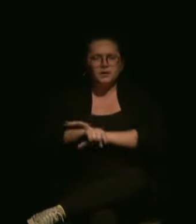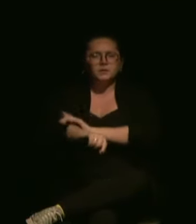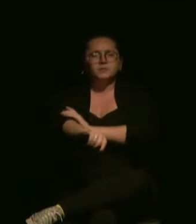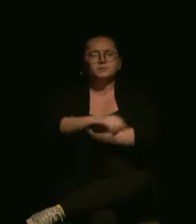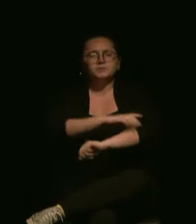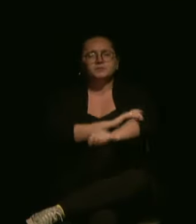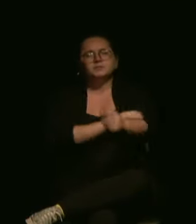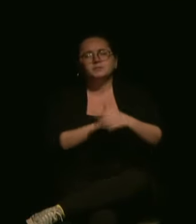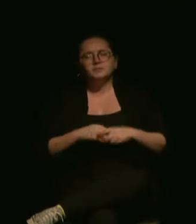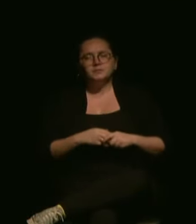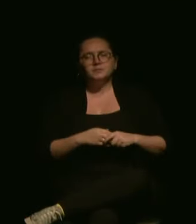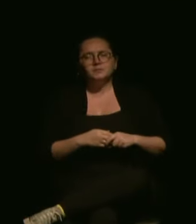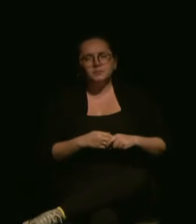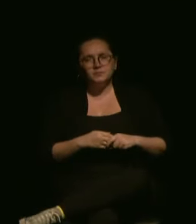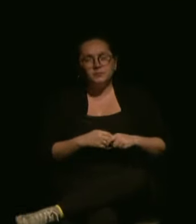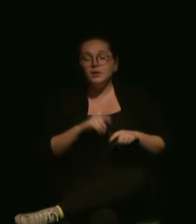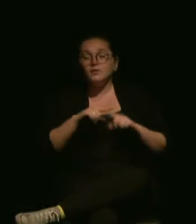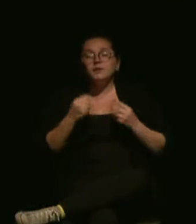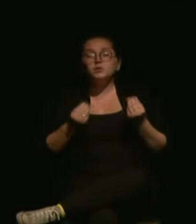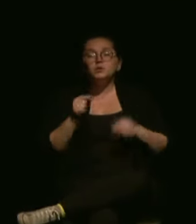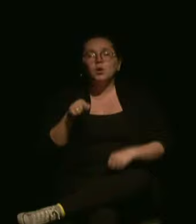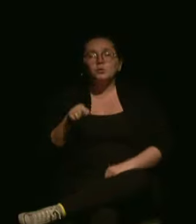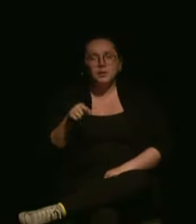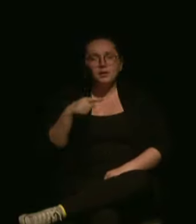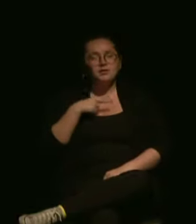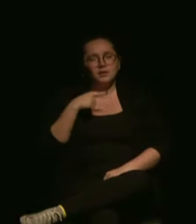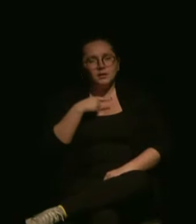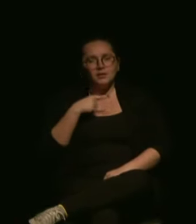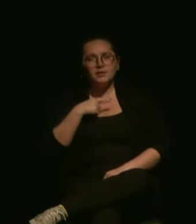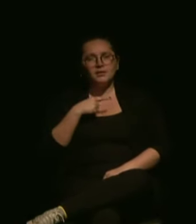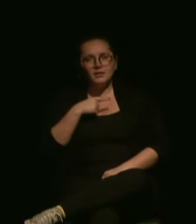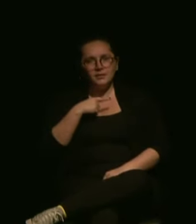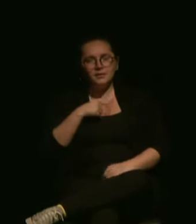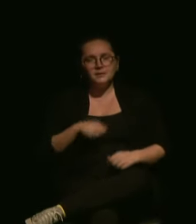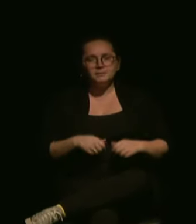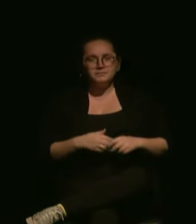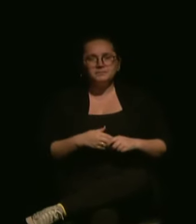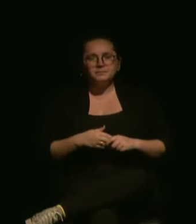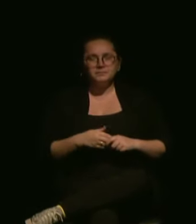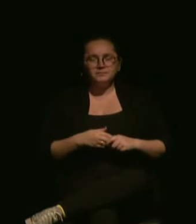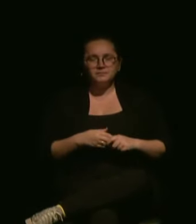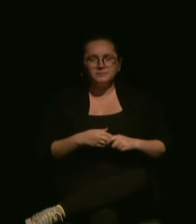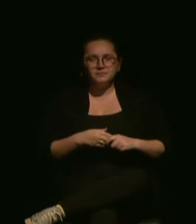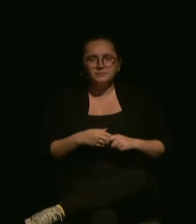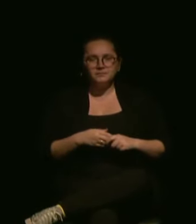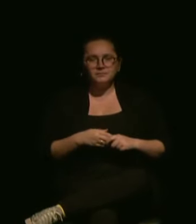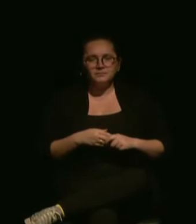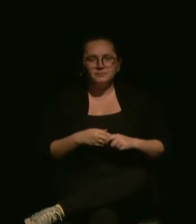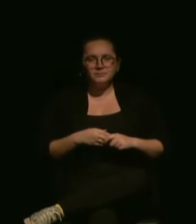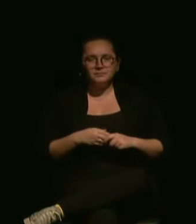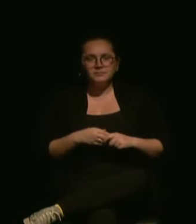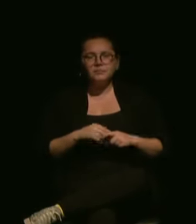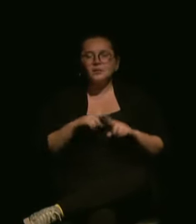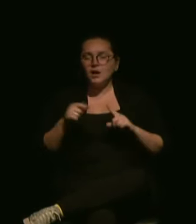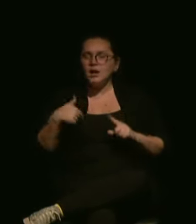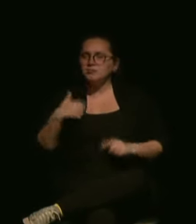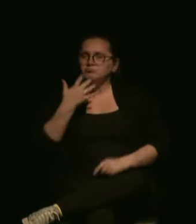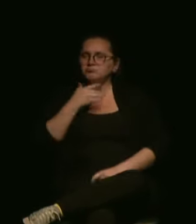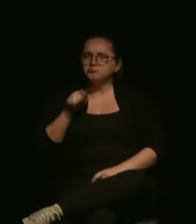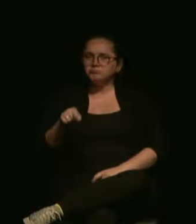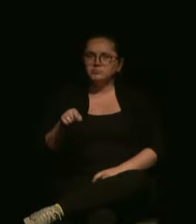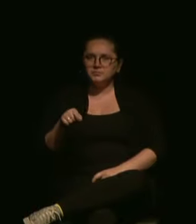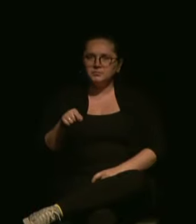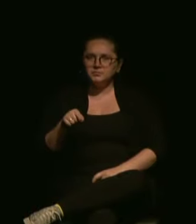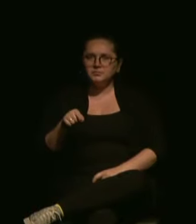batata de parreira. É, parreira. Cadê o galo? Essa é batata de parreira. Essa daí que lava em nós. Come na seca, come quando? Come depois que come. Bom, isso